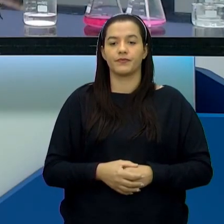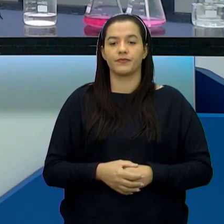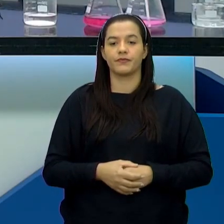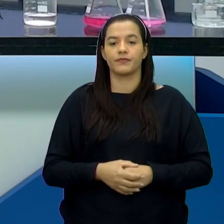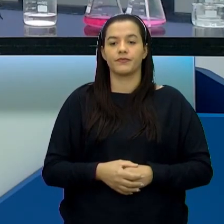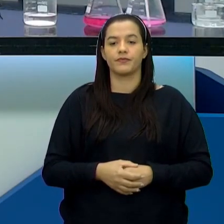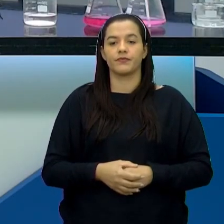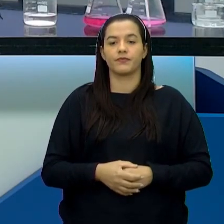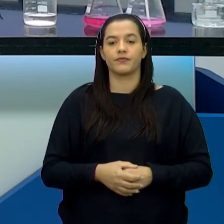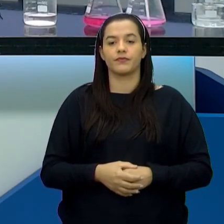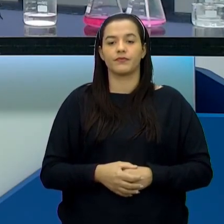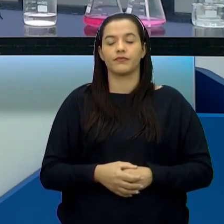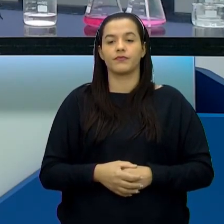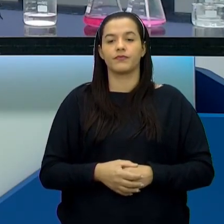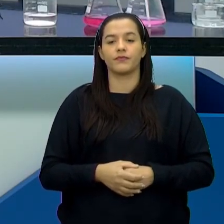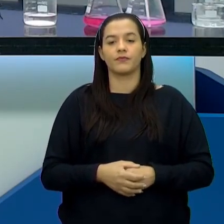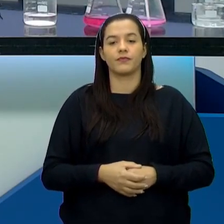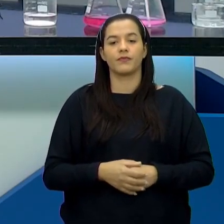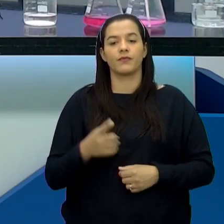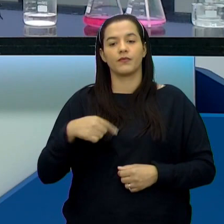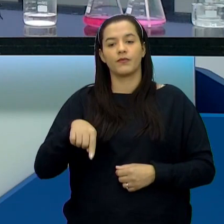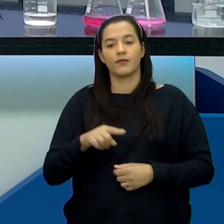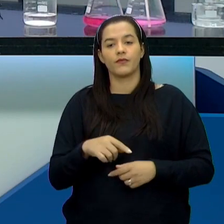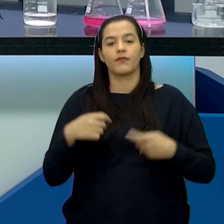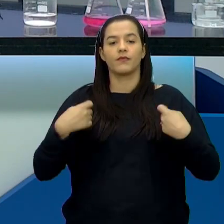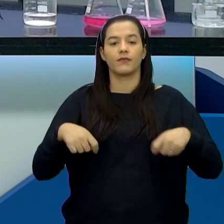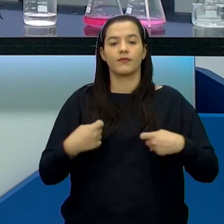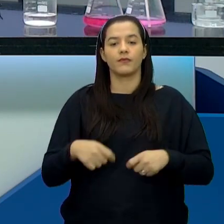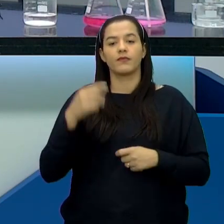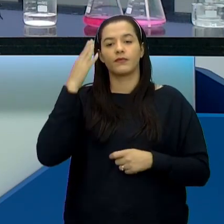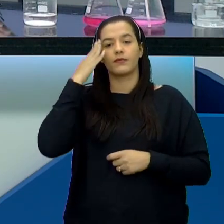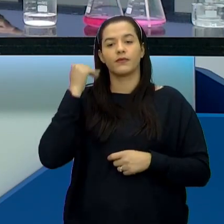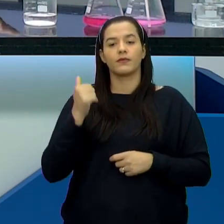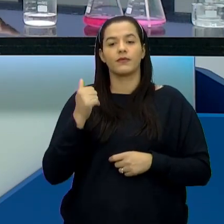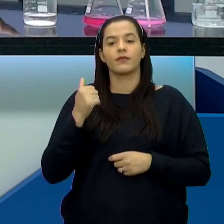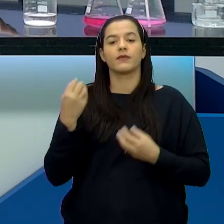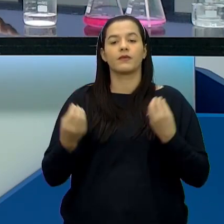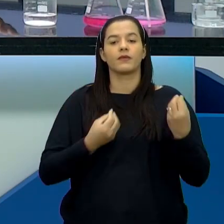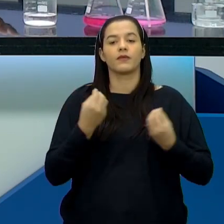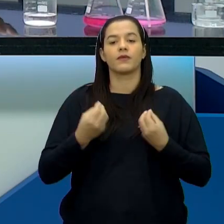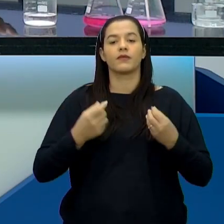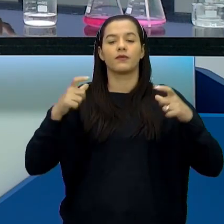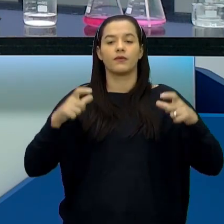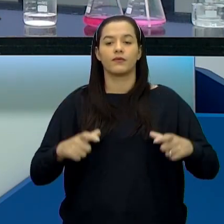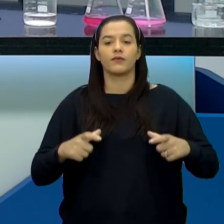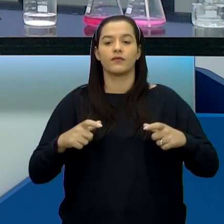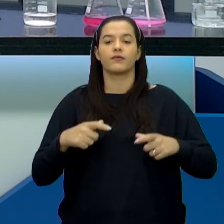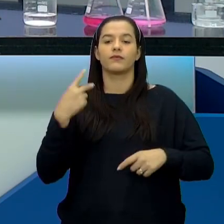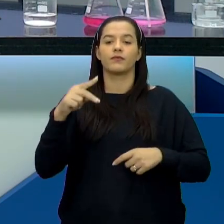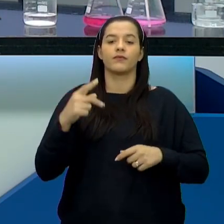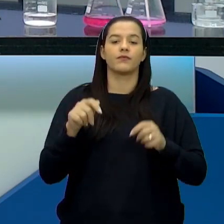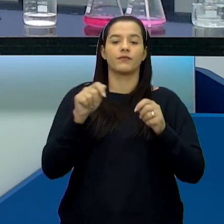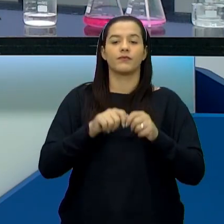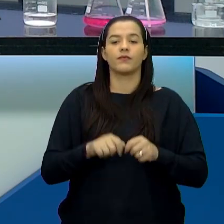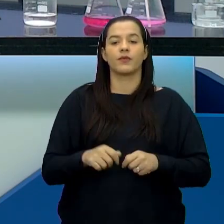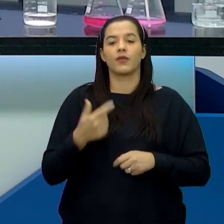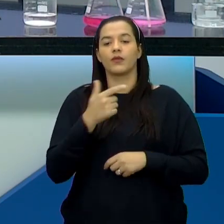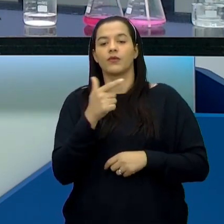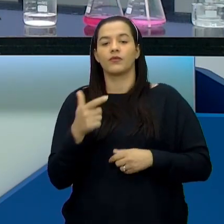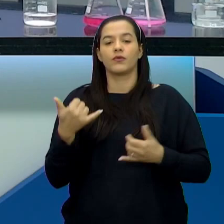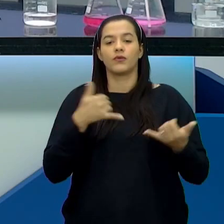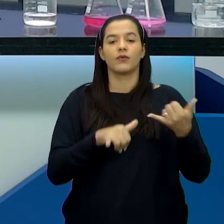Né? Então, como a gente falou, tem que saber, né? O ambiente que você vai fazer. Eu não tenho